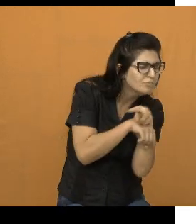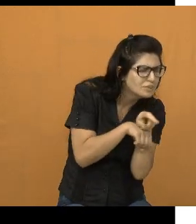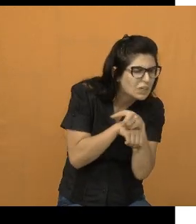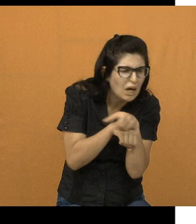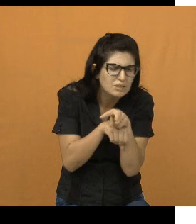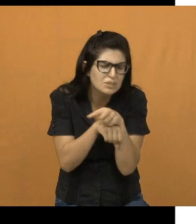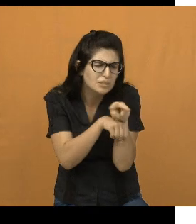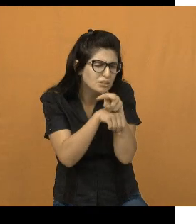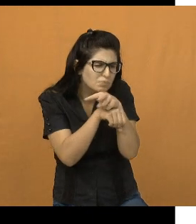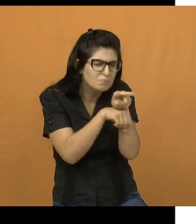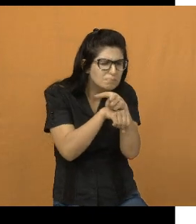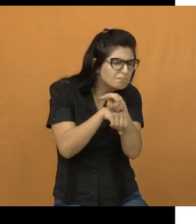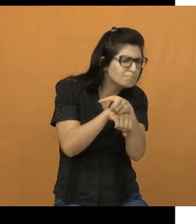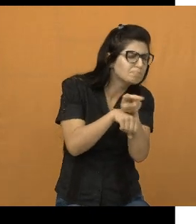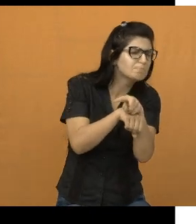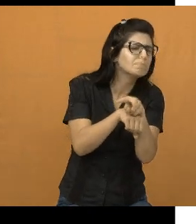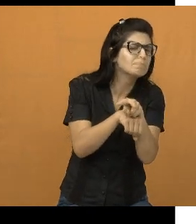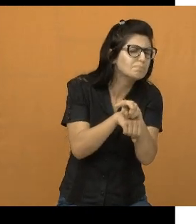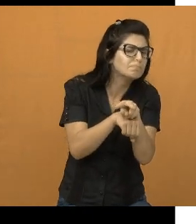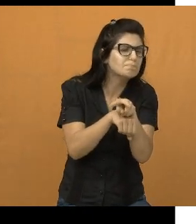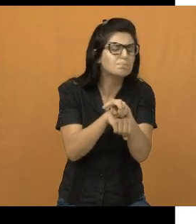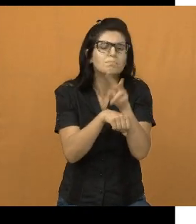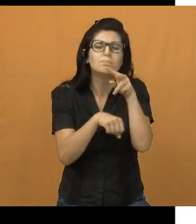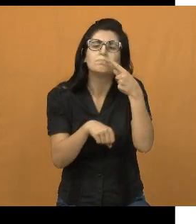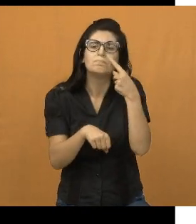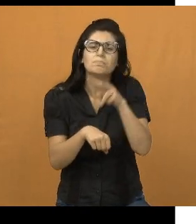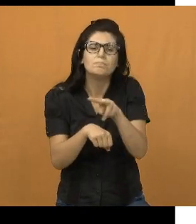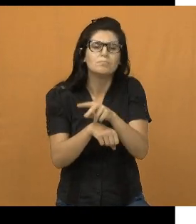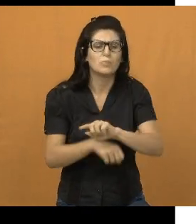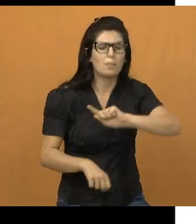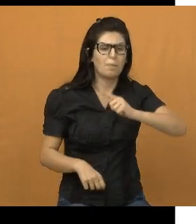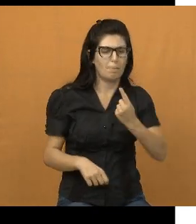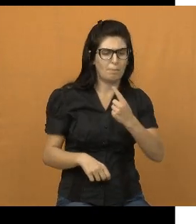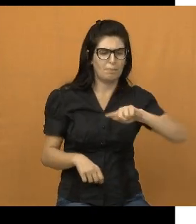realizadas no município, foram